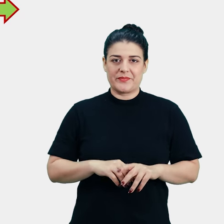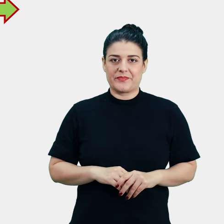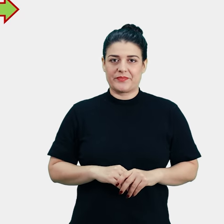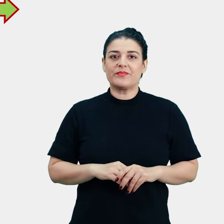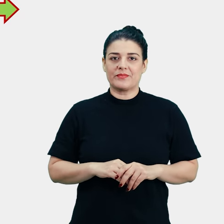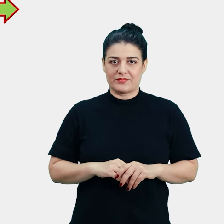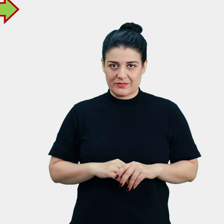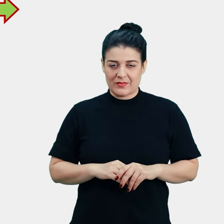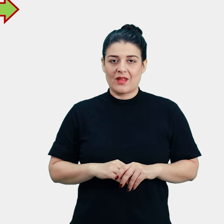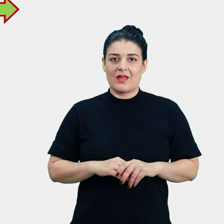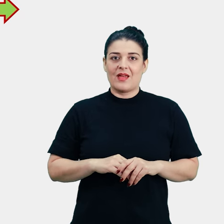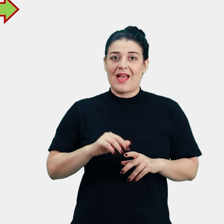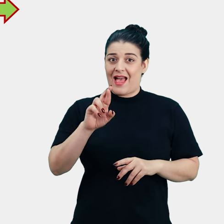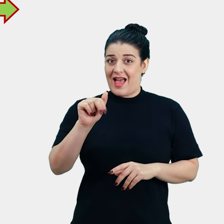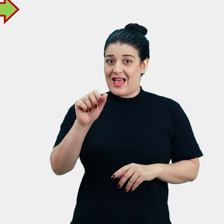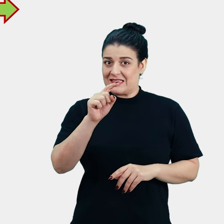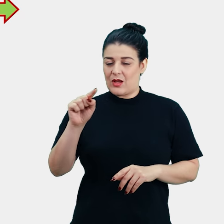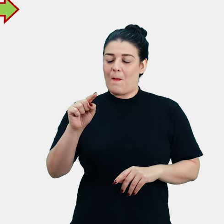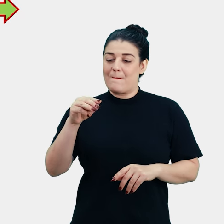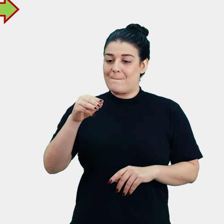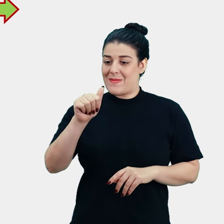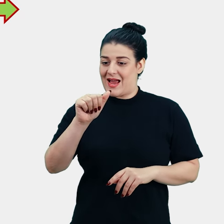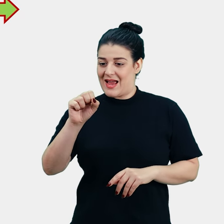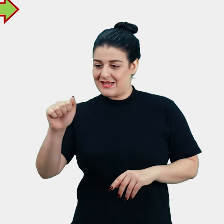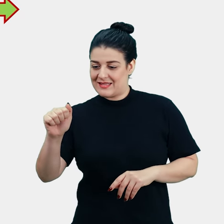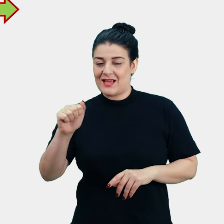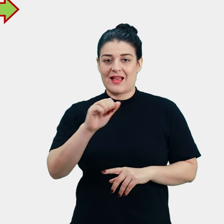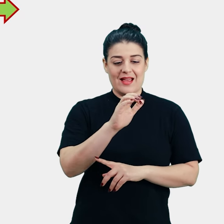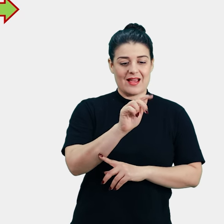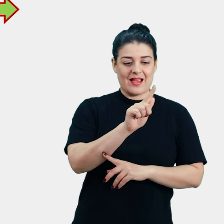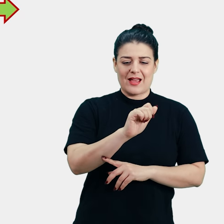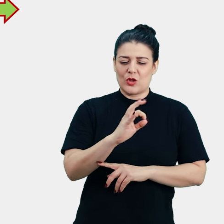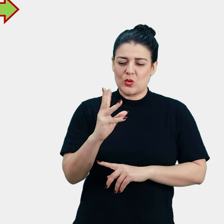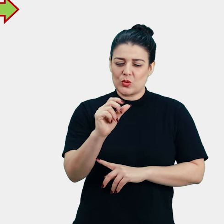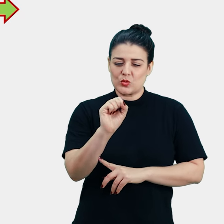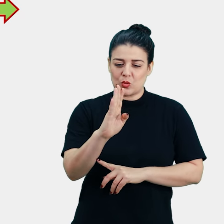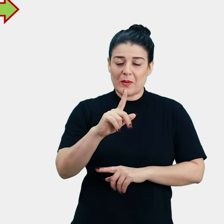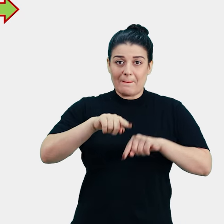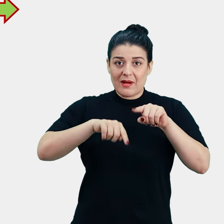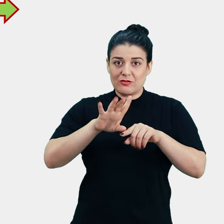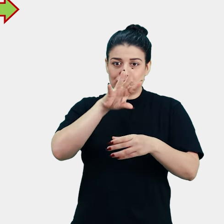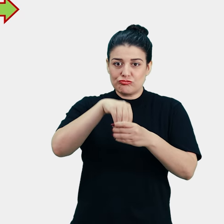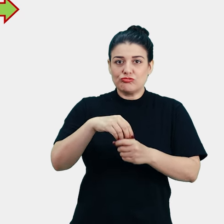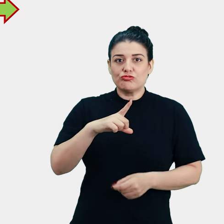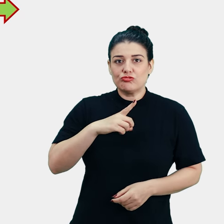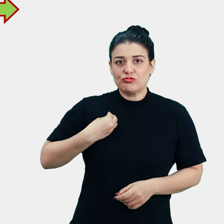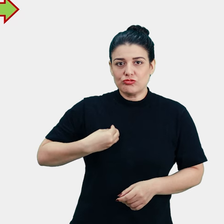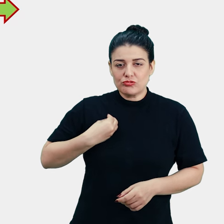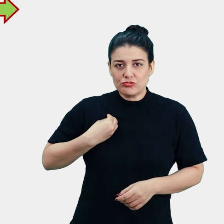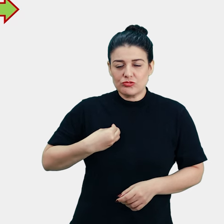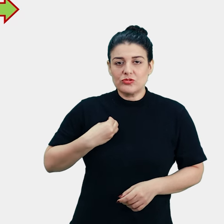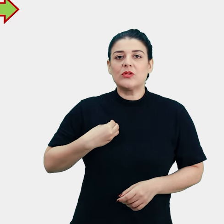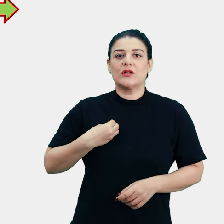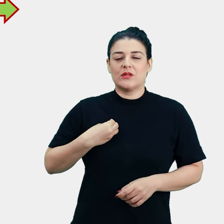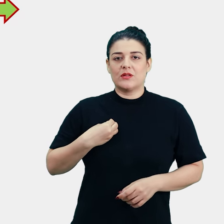A separação dessa razão massa-carga. Então, você vai conseguir enxergar todas as substâncias do seu material ionizadas